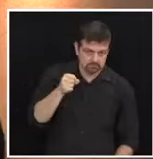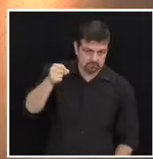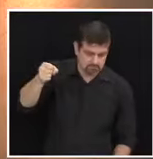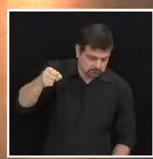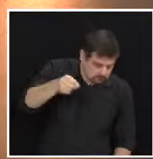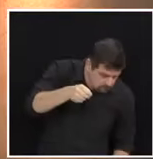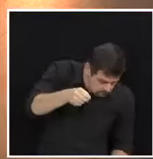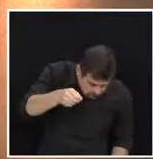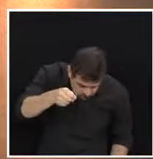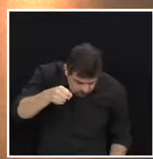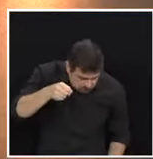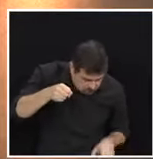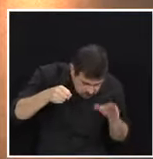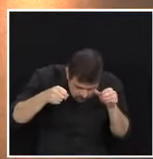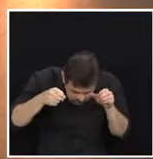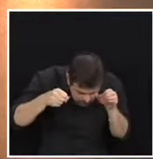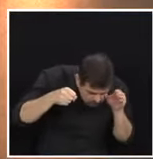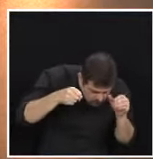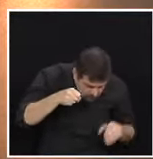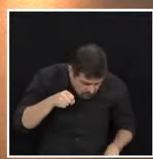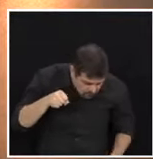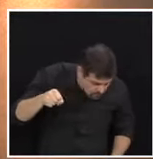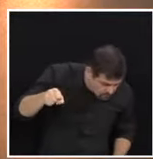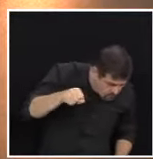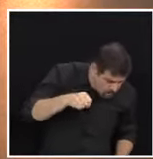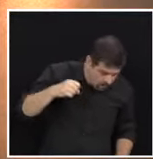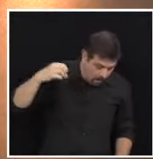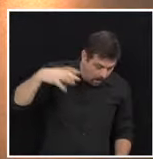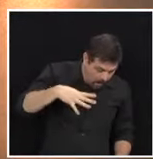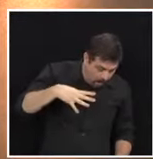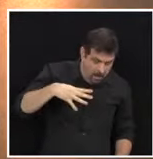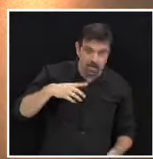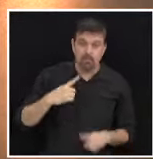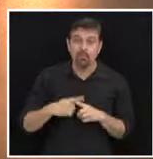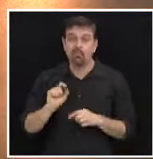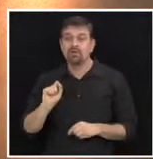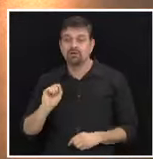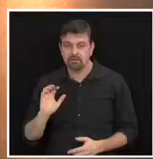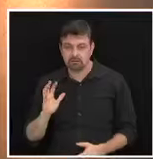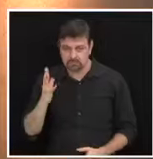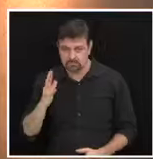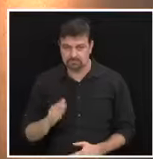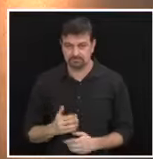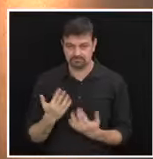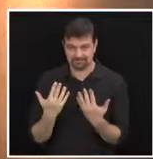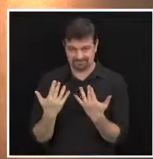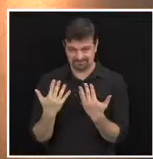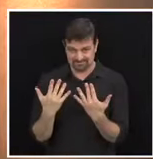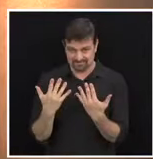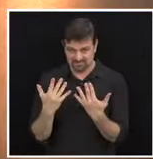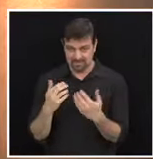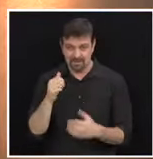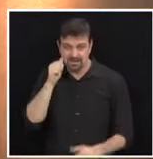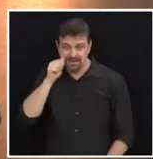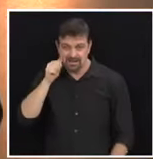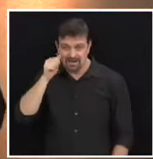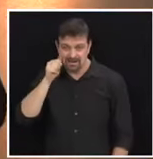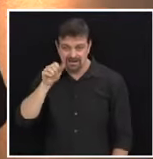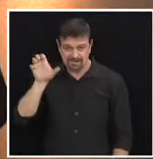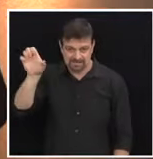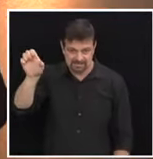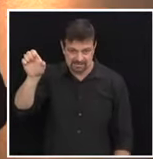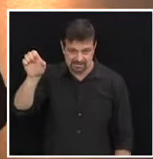olhar algum foco dentário. Então aquilo ali, o que acontece? A mão que ele leva,